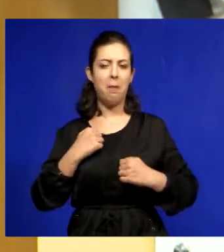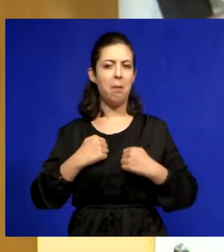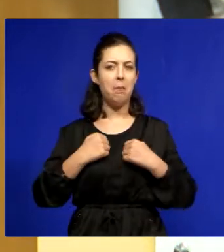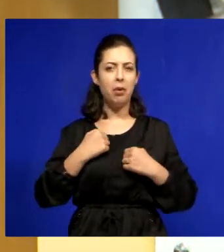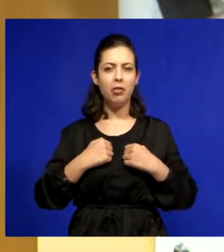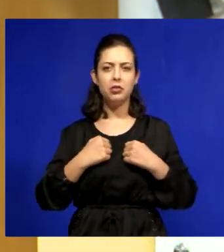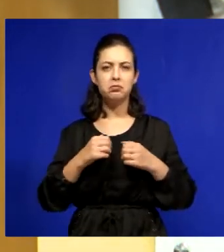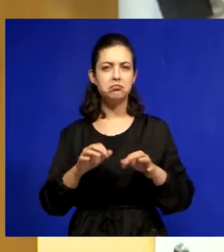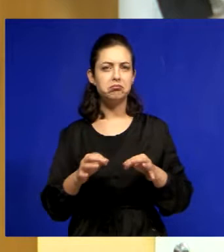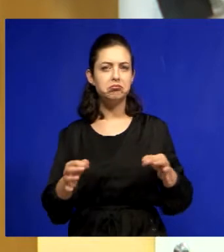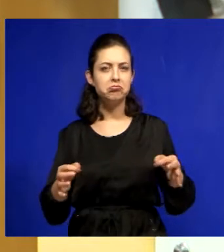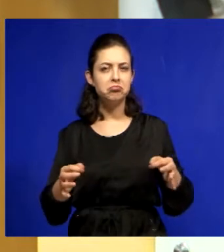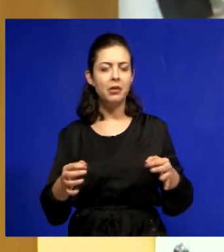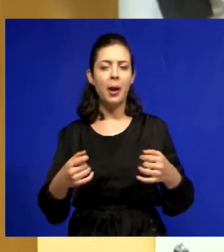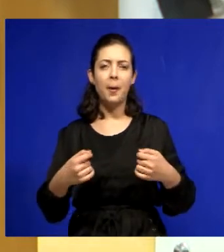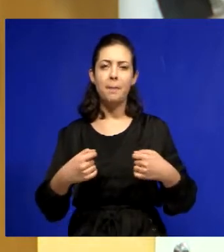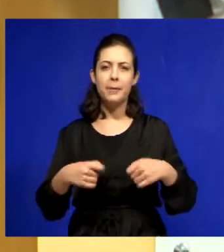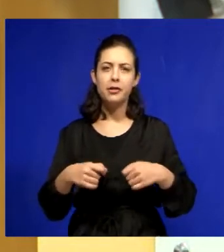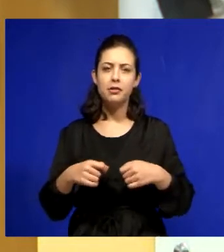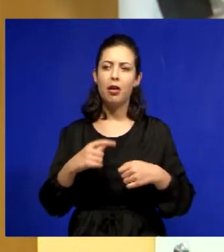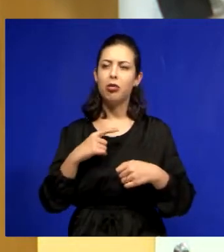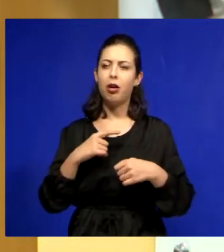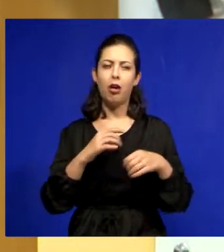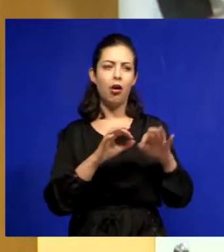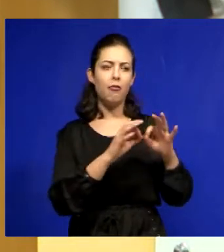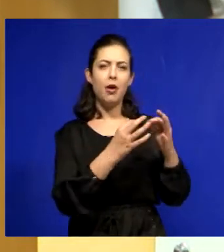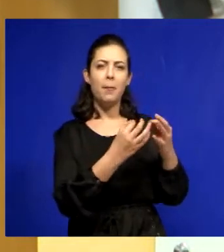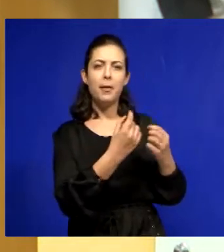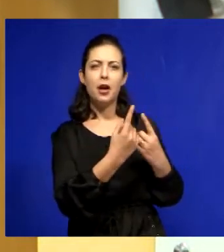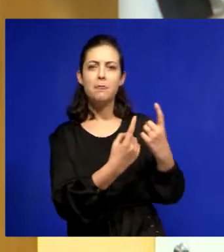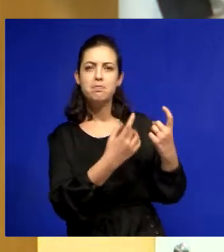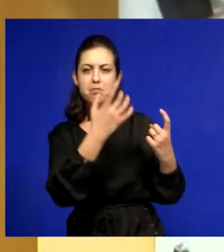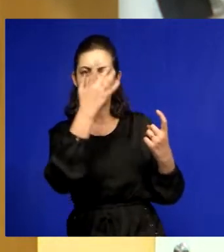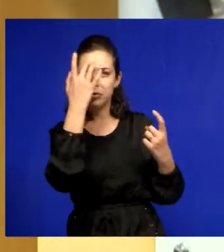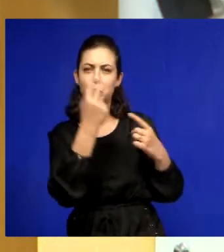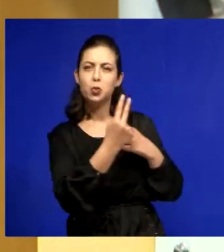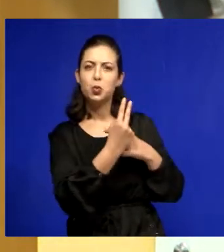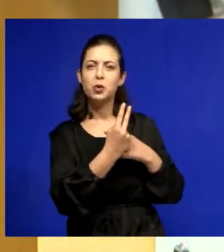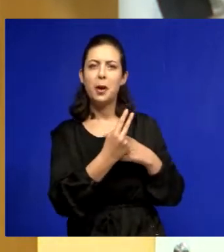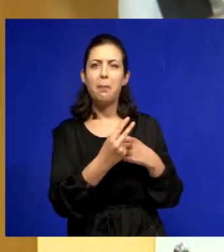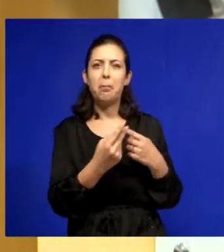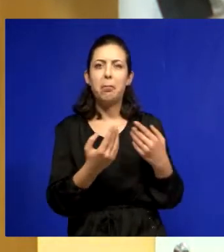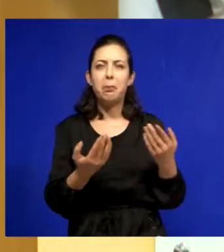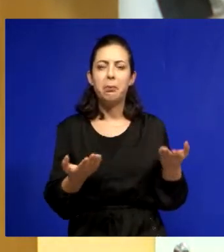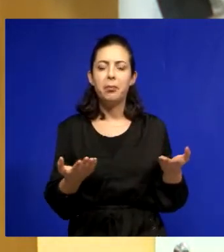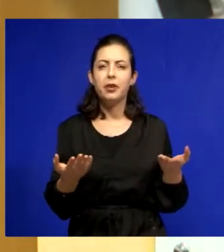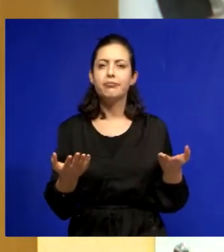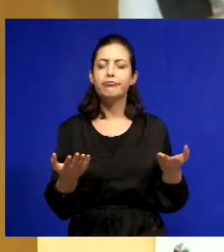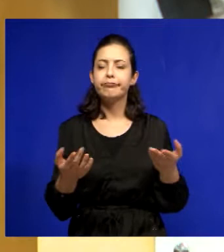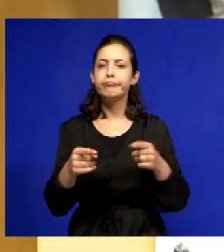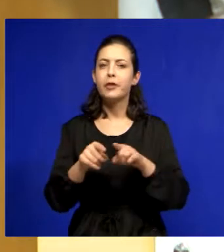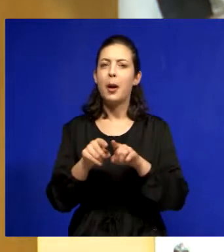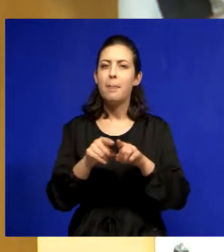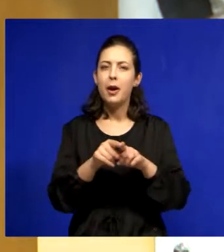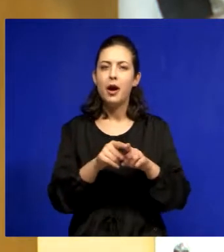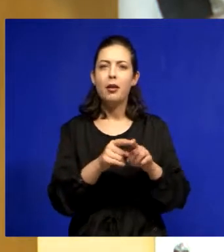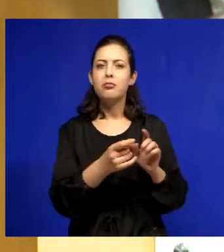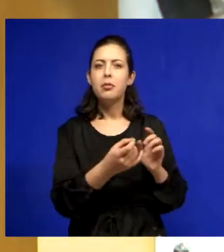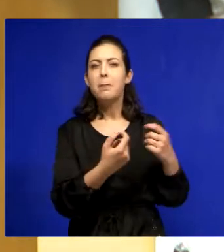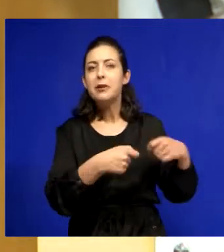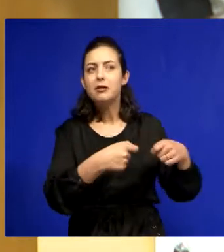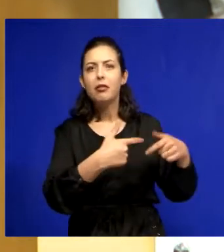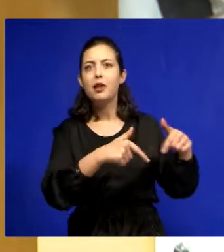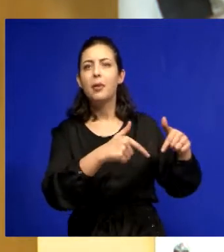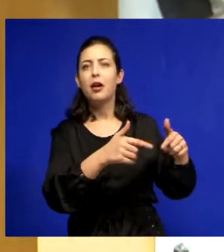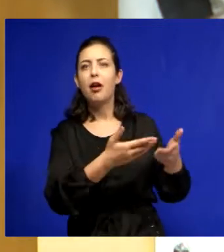e aí precisa do auxílio dos seus familiares para cuidar mas há também os familiares que precisam